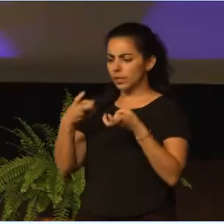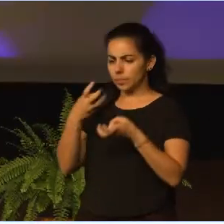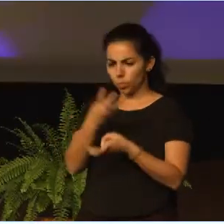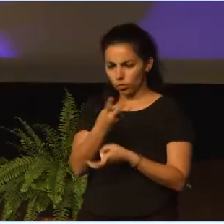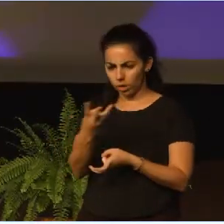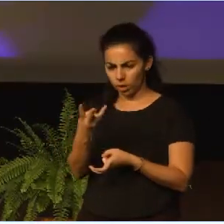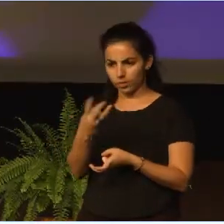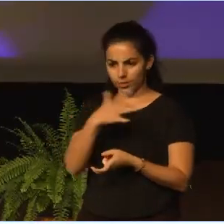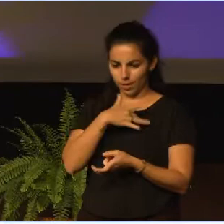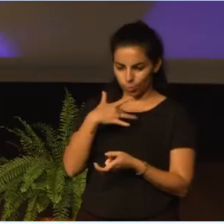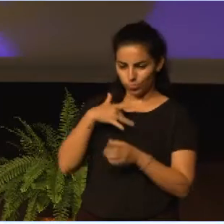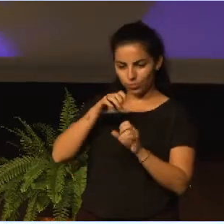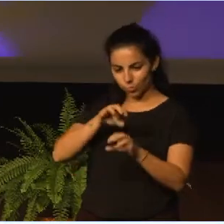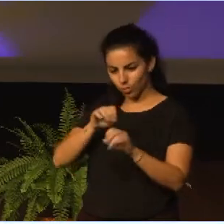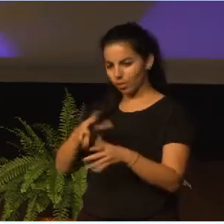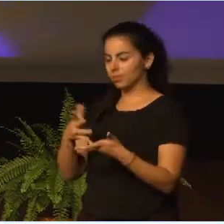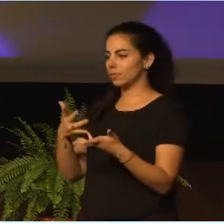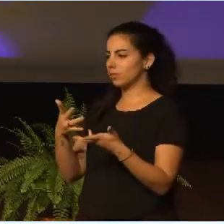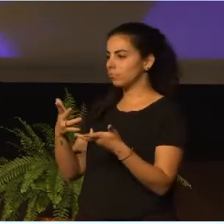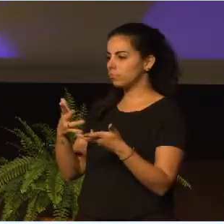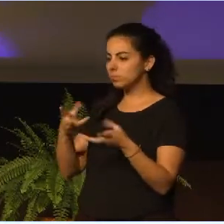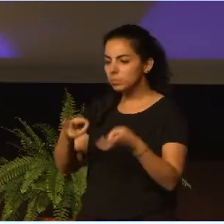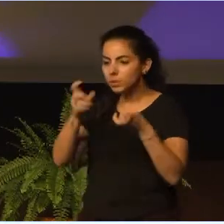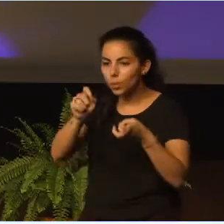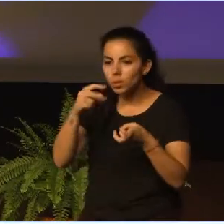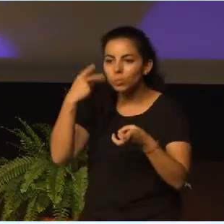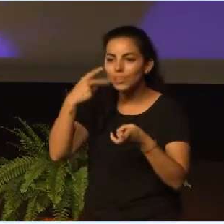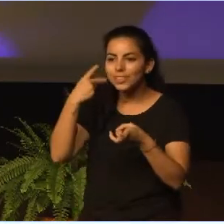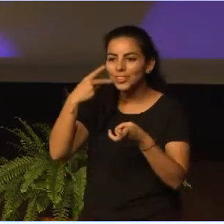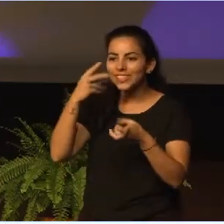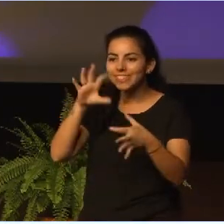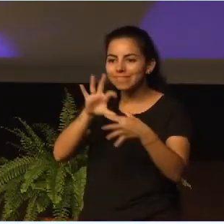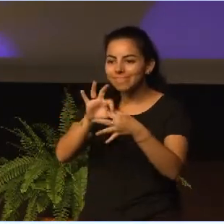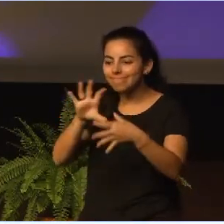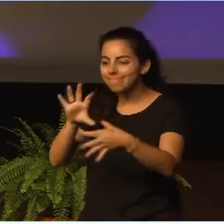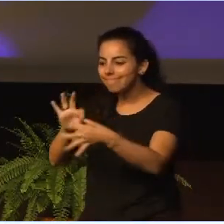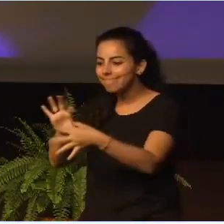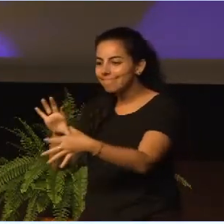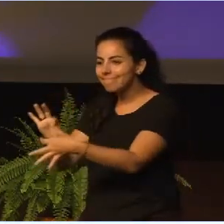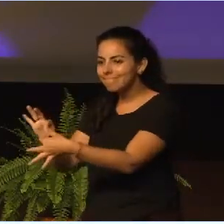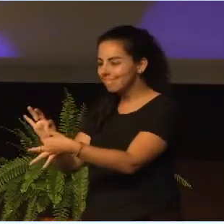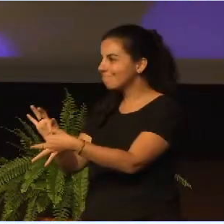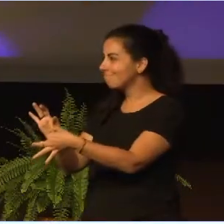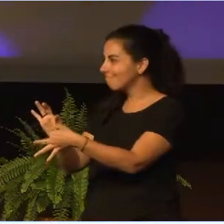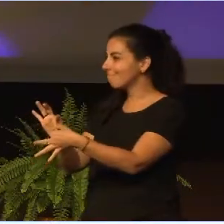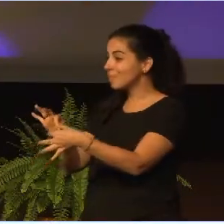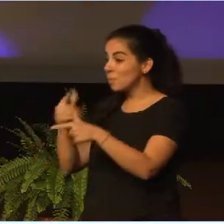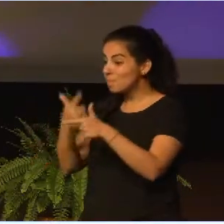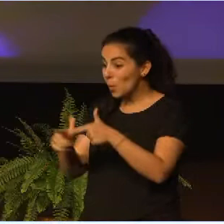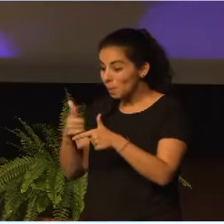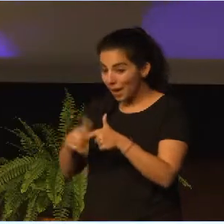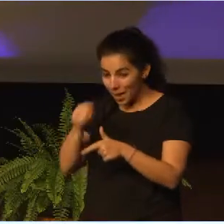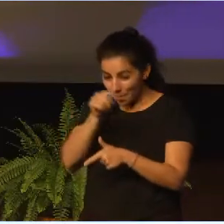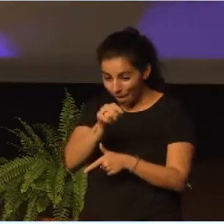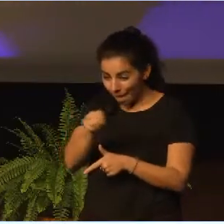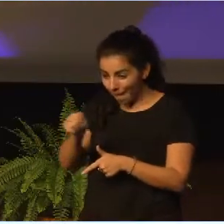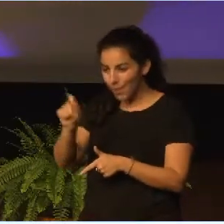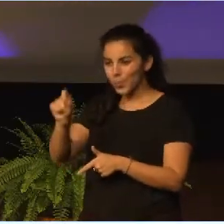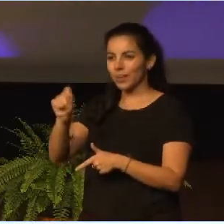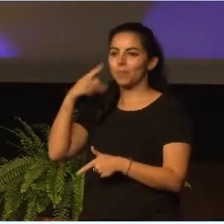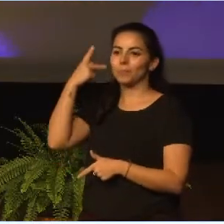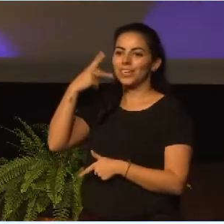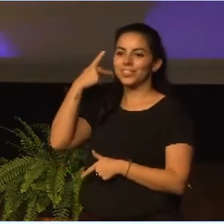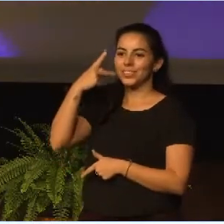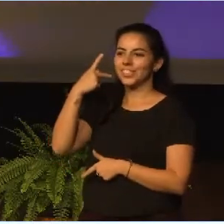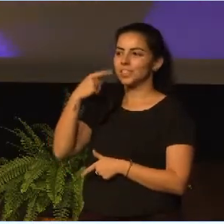três. Uma coisa, que era a política. A gente estava da situação do jeito que a gente está porque a política não deixava algumas coisas